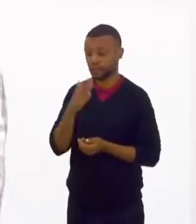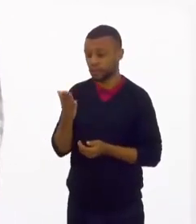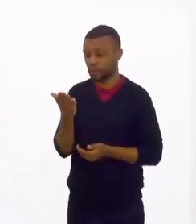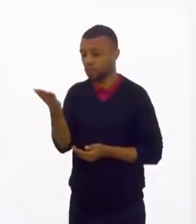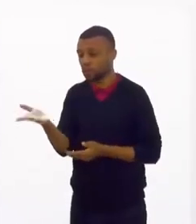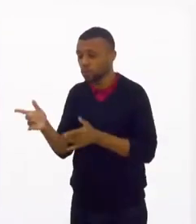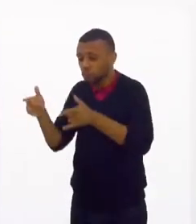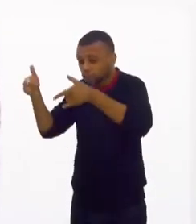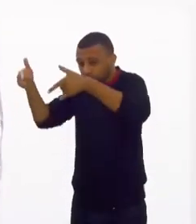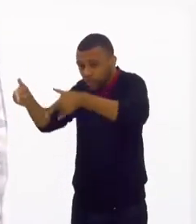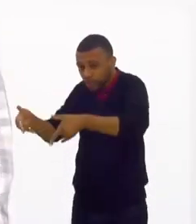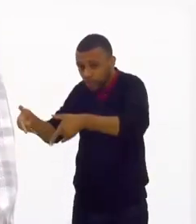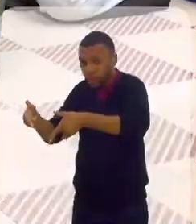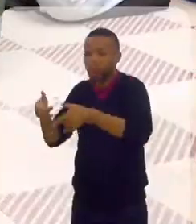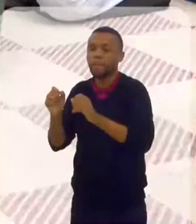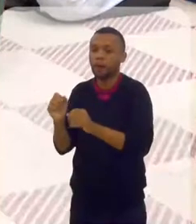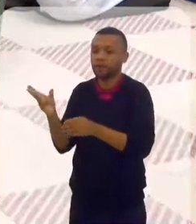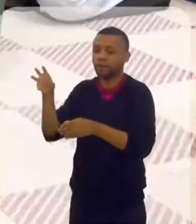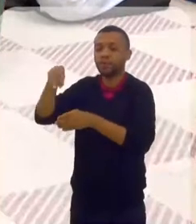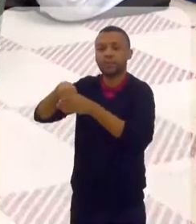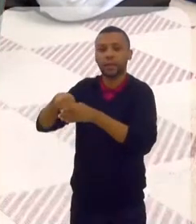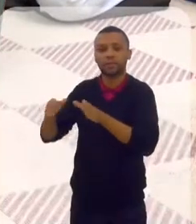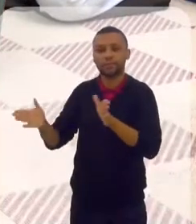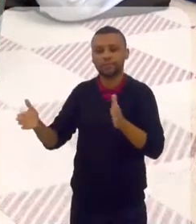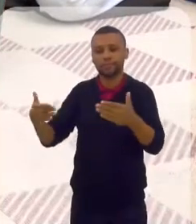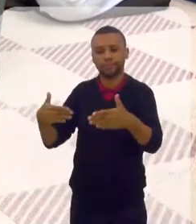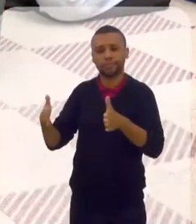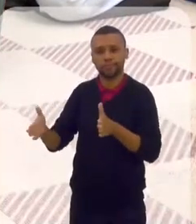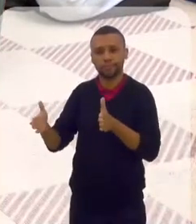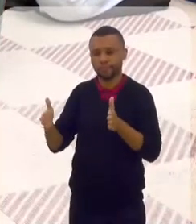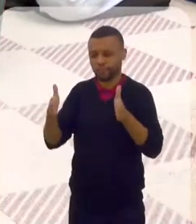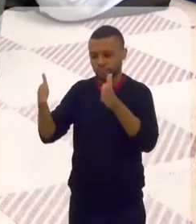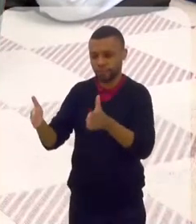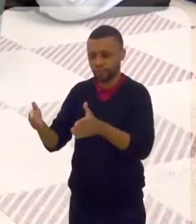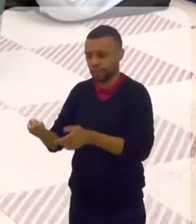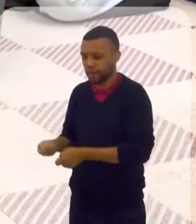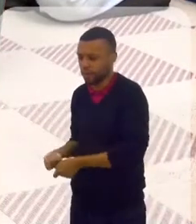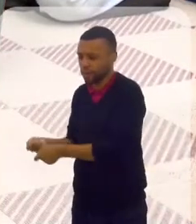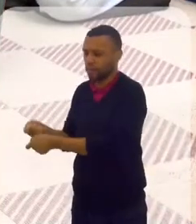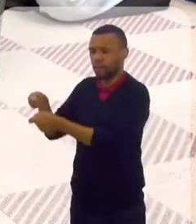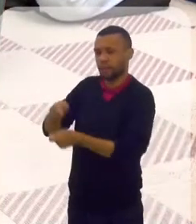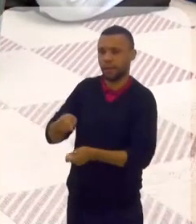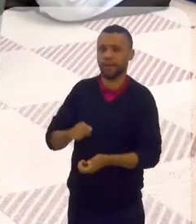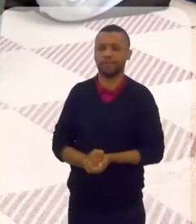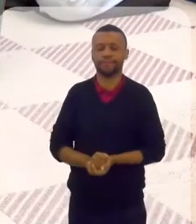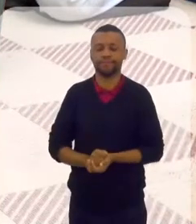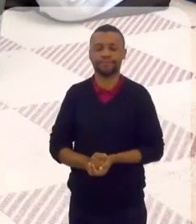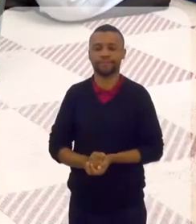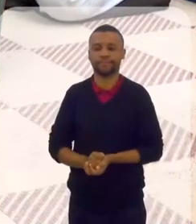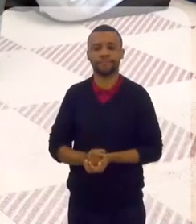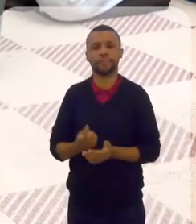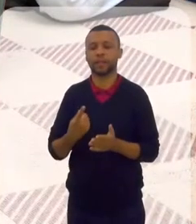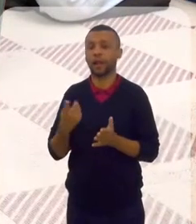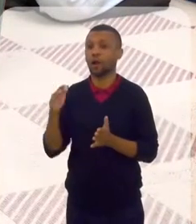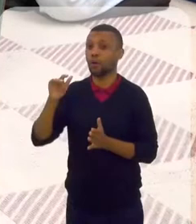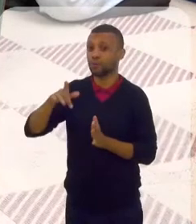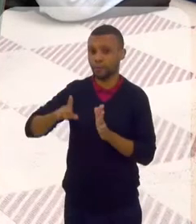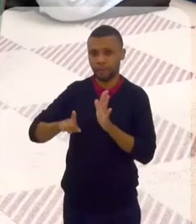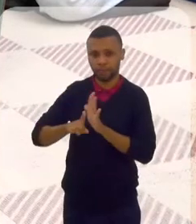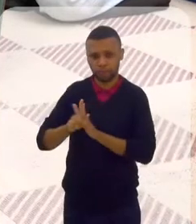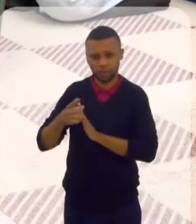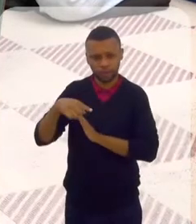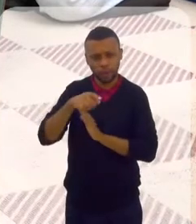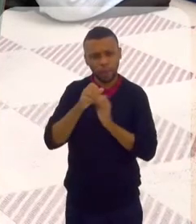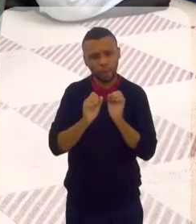diretamente, não. Pode colocar no caixão e vai na terra. A última pergunta. Depois disso, você